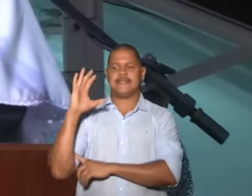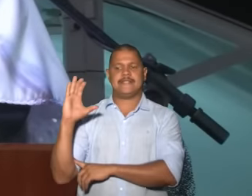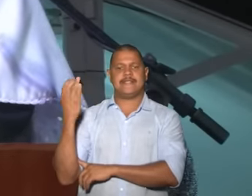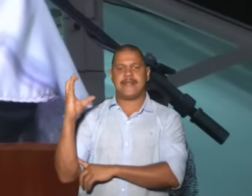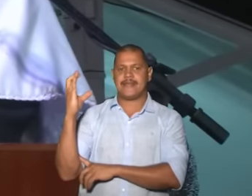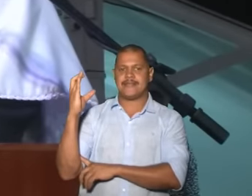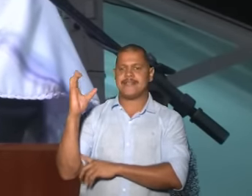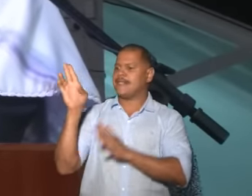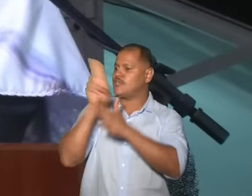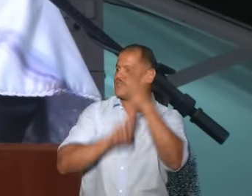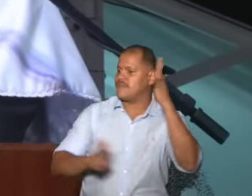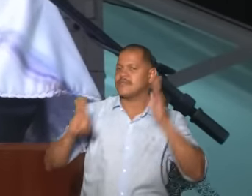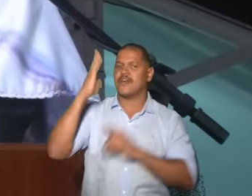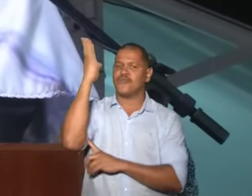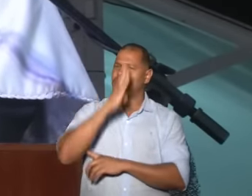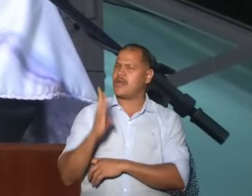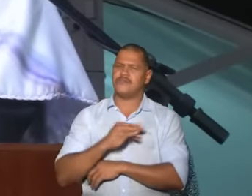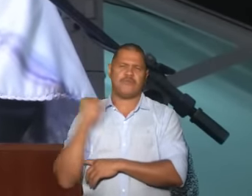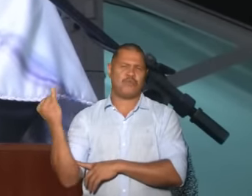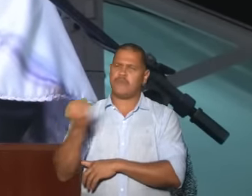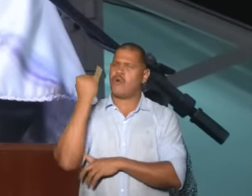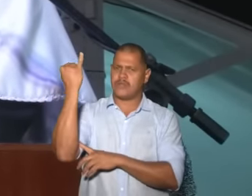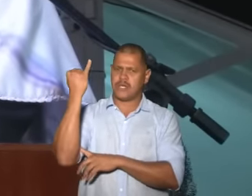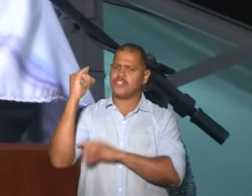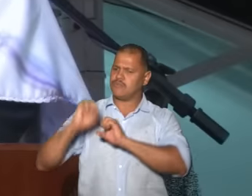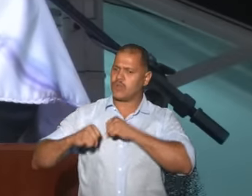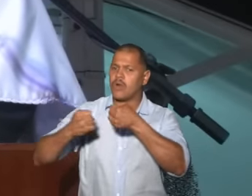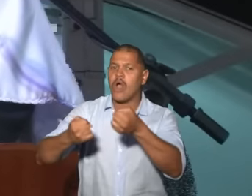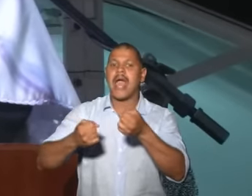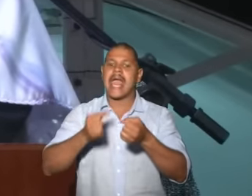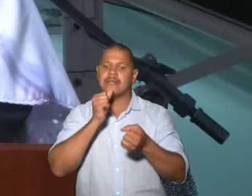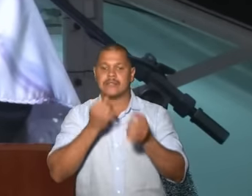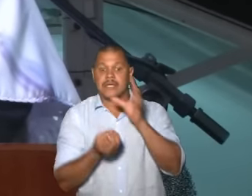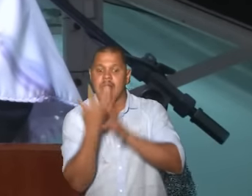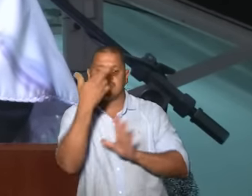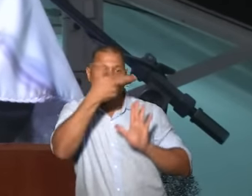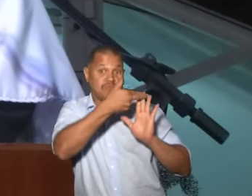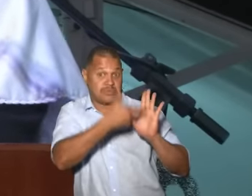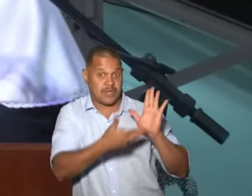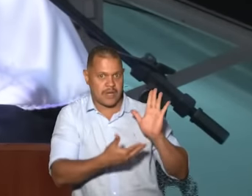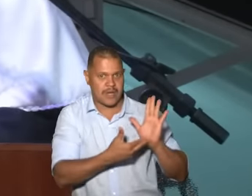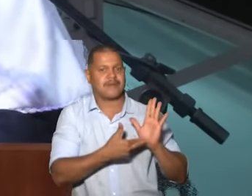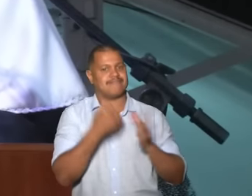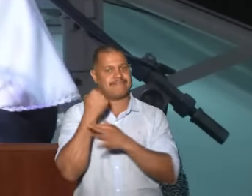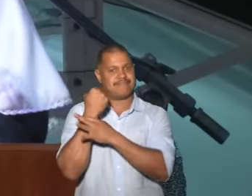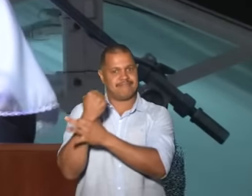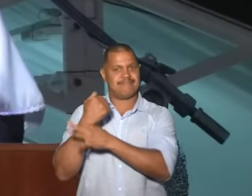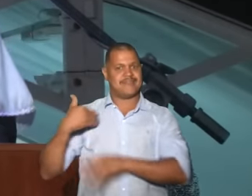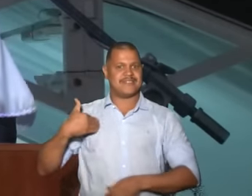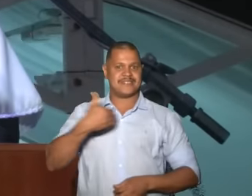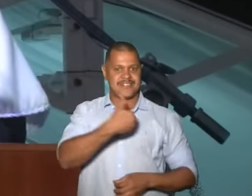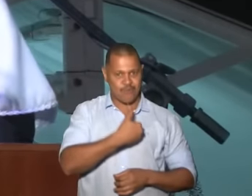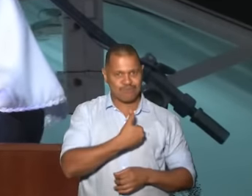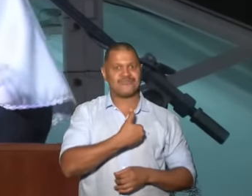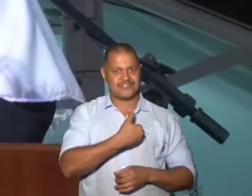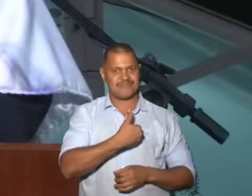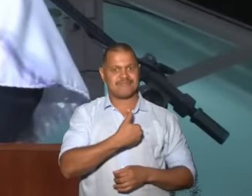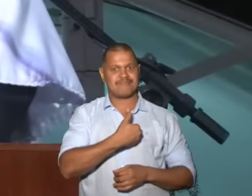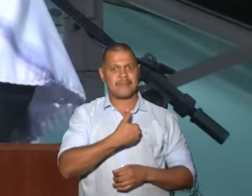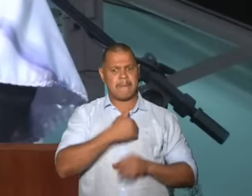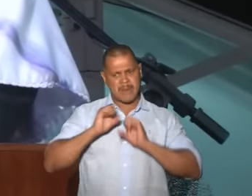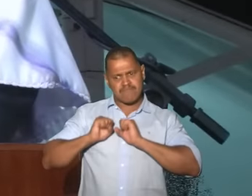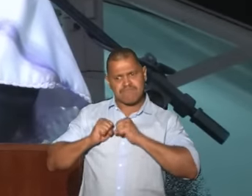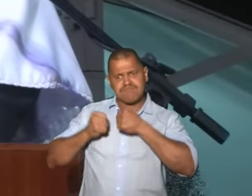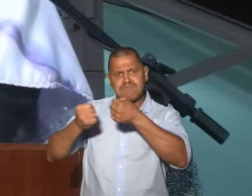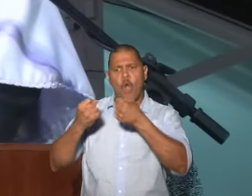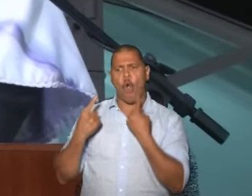importantes. Seguramente, os protocolos e as medidas de segurança em saúde contribuíram expressivamente para o enfrentamento